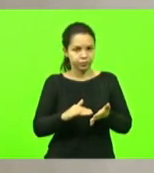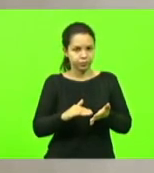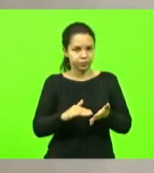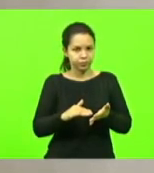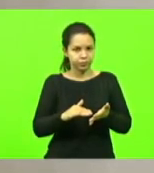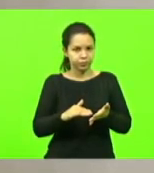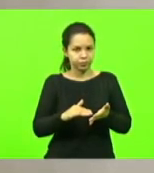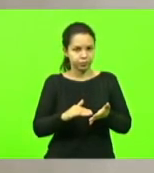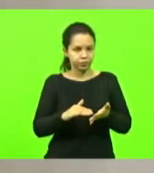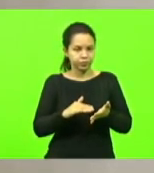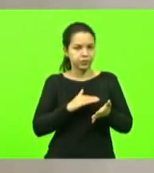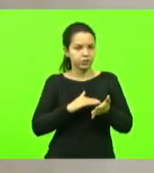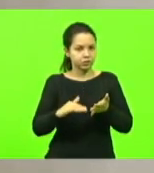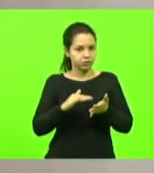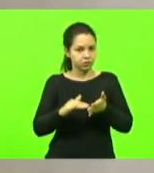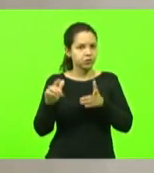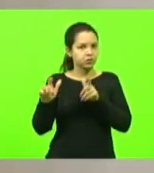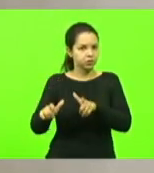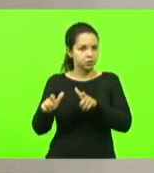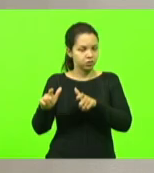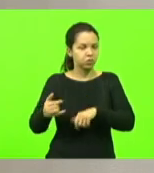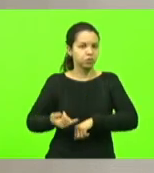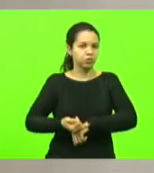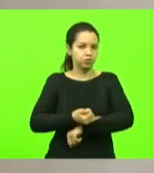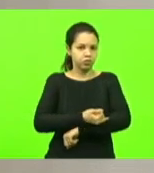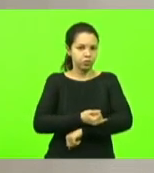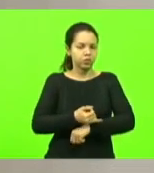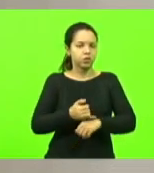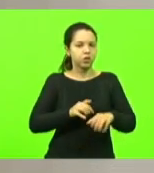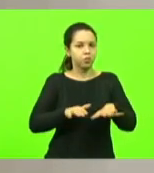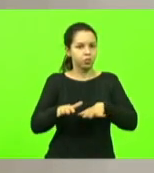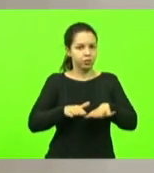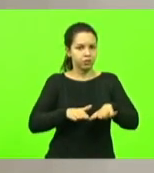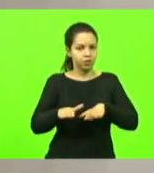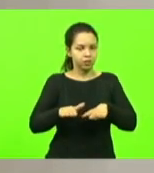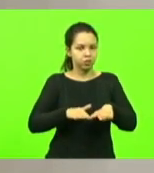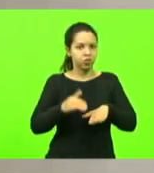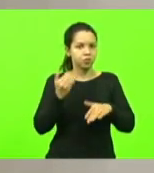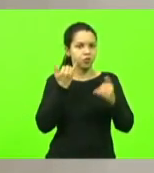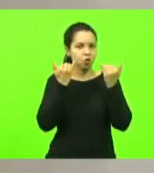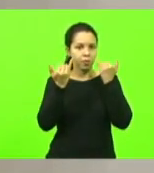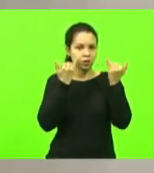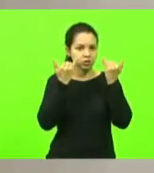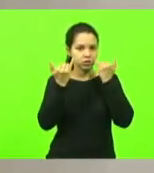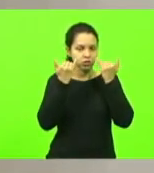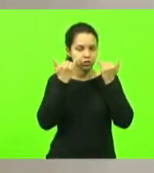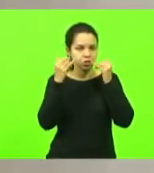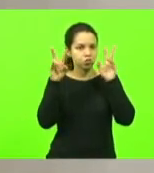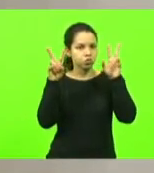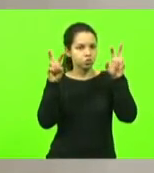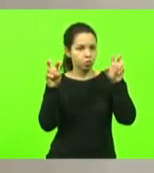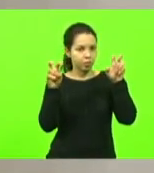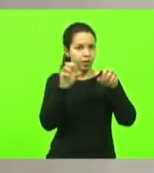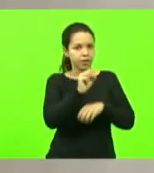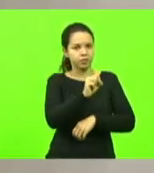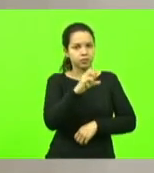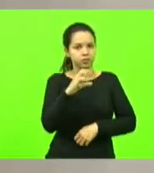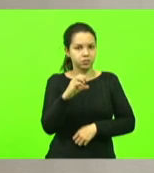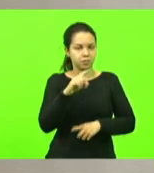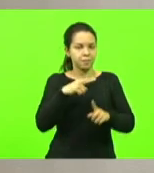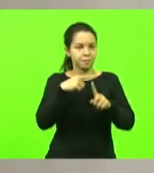a Secretaria de Estado da Infraestrutura e Mobilidade informações acerca da SC mais